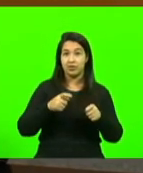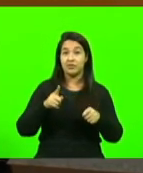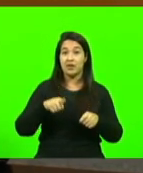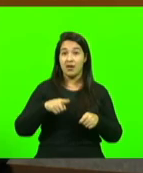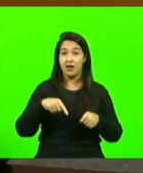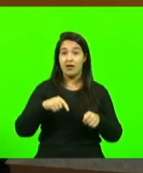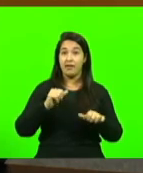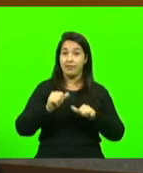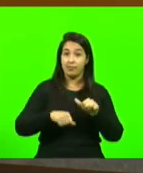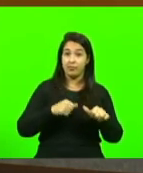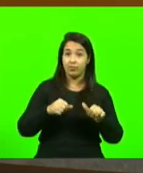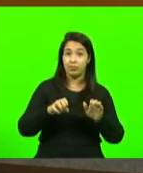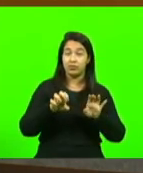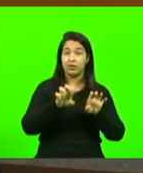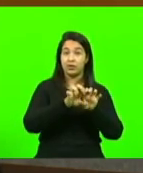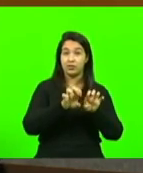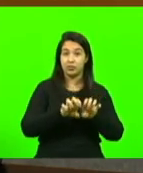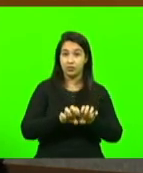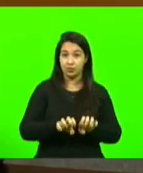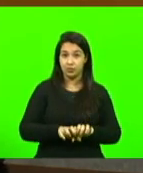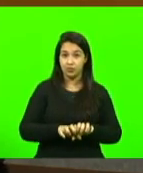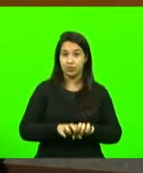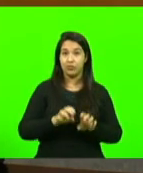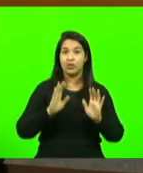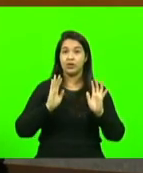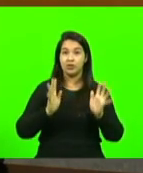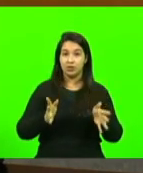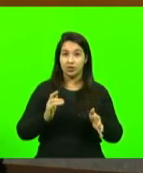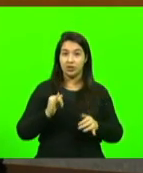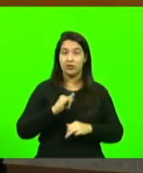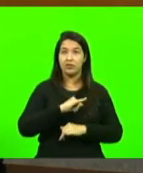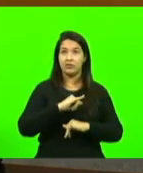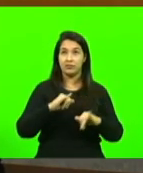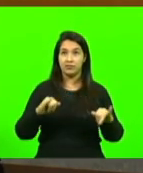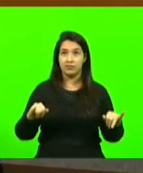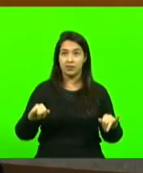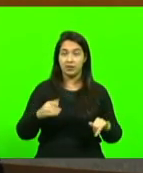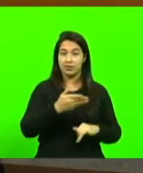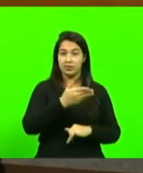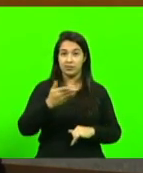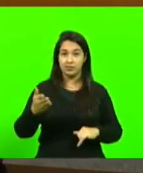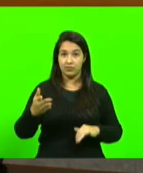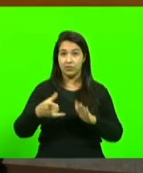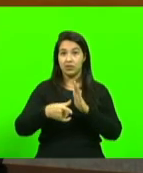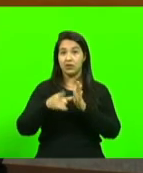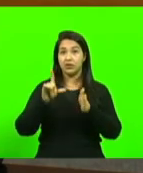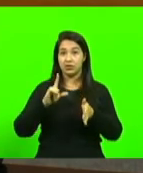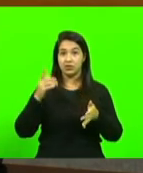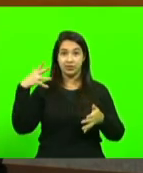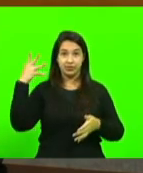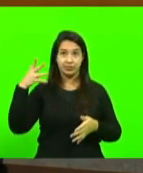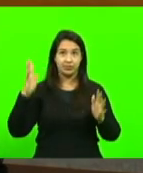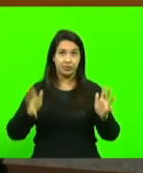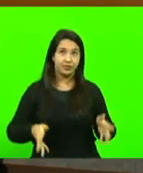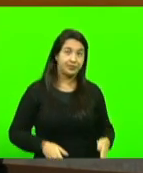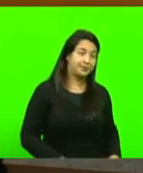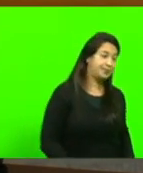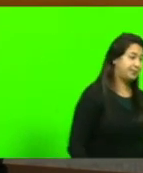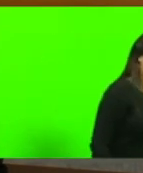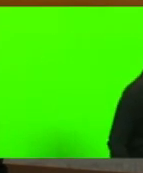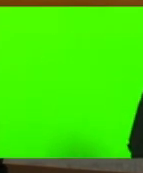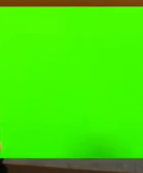na forma de estrutura organização Como já foi falado aqui pelo pelo aqueles que nos antecederam porém